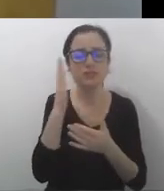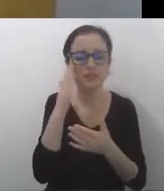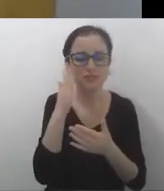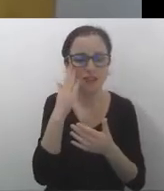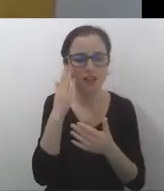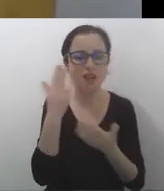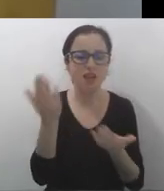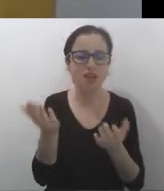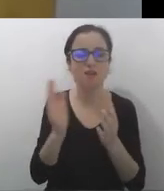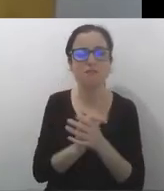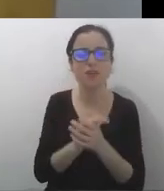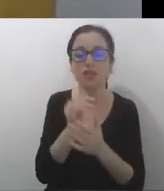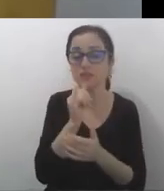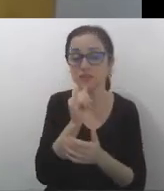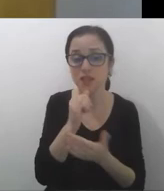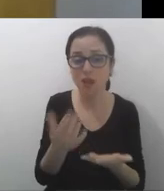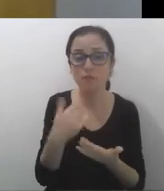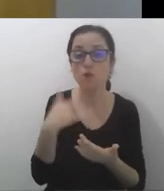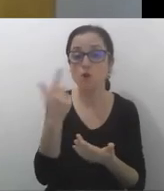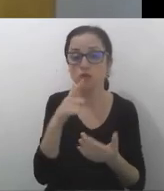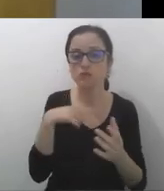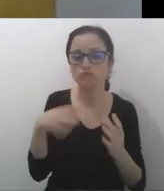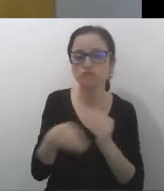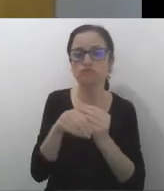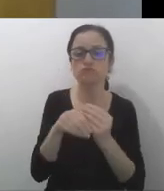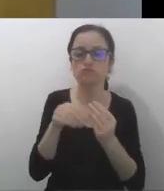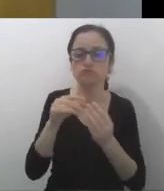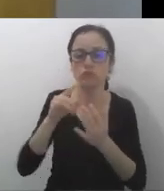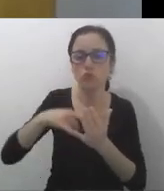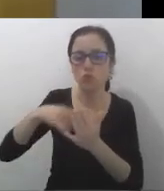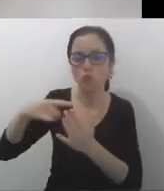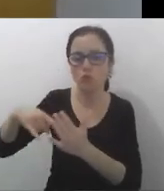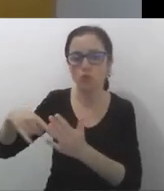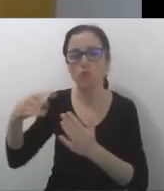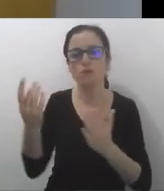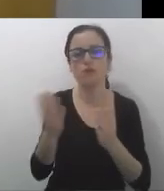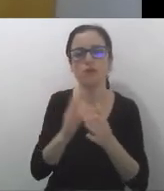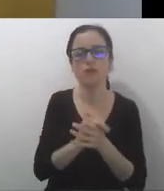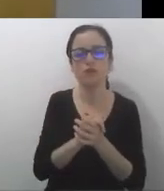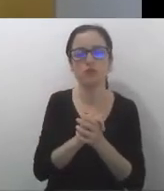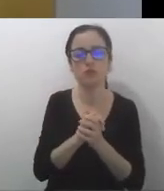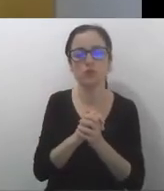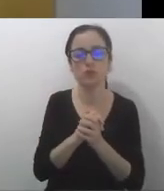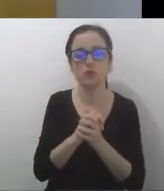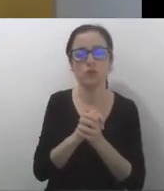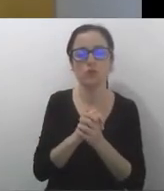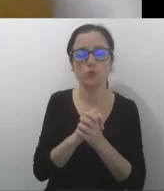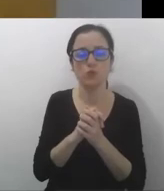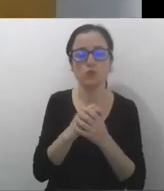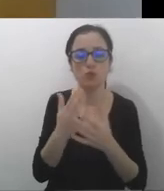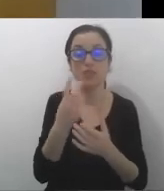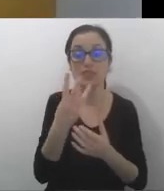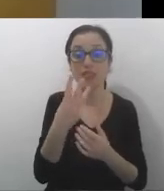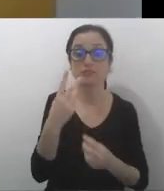né, juntar um pouco a documentação dessas três bienais e depois, quando houve